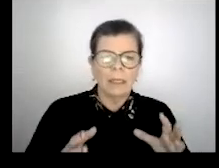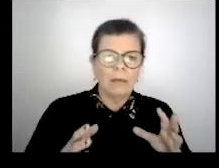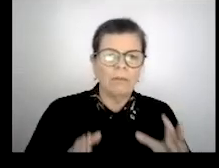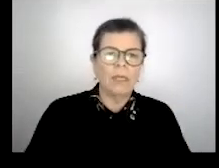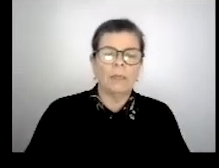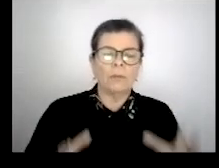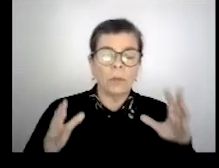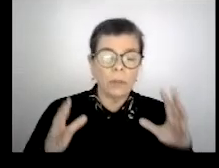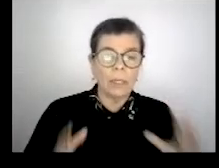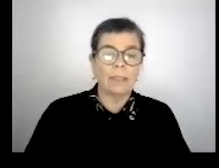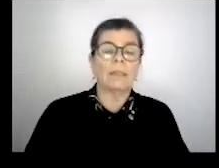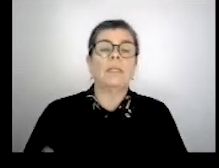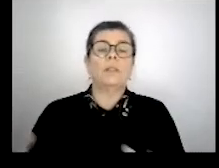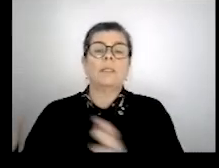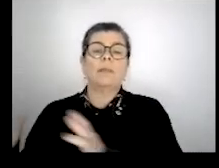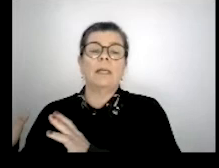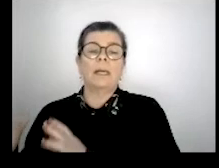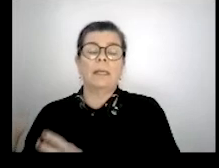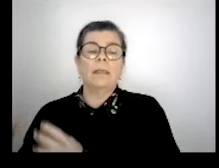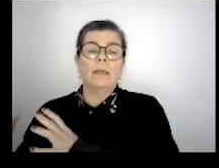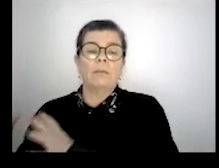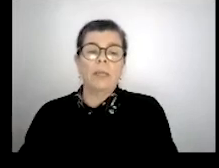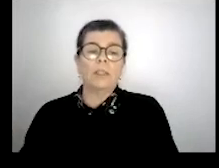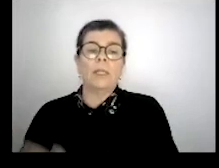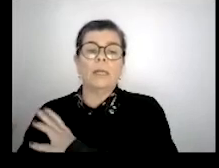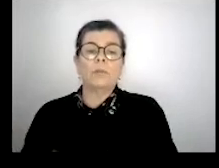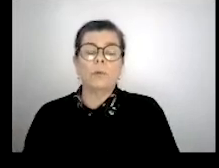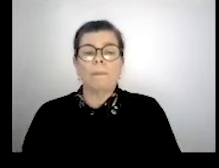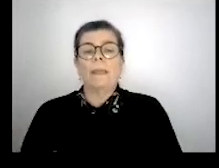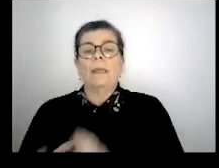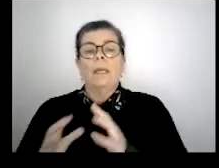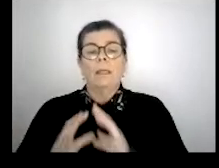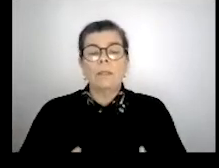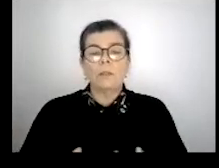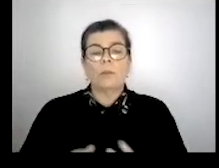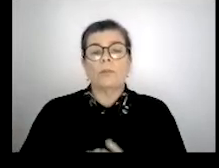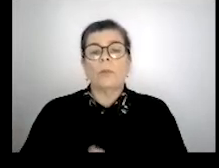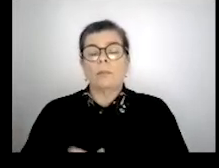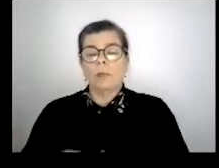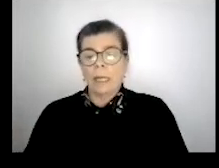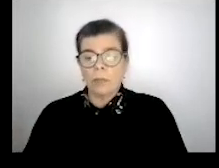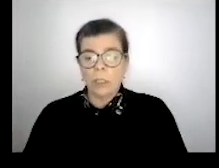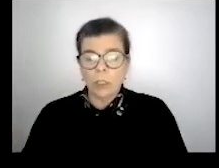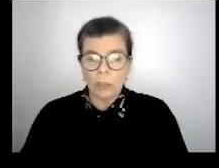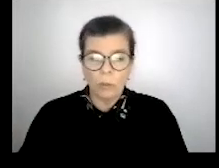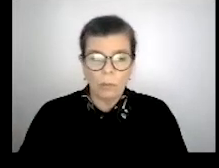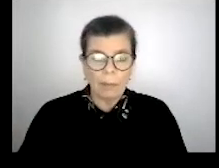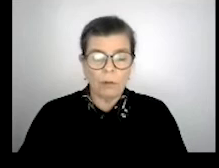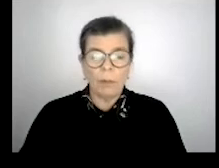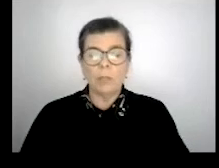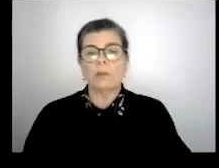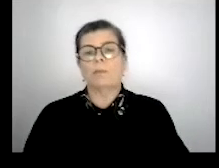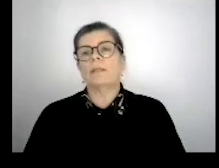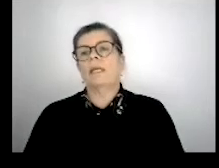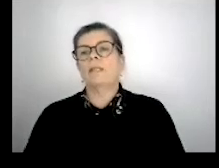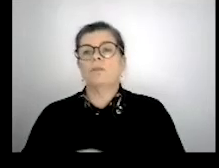área verde, não só da área crítica, mas também da área verde, da área azul. Nesses nossos 2 simulados, a gente tinha sombra